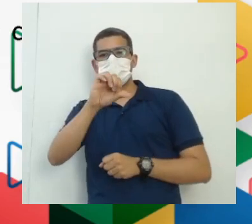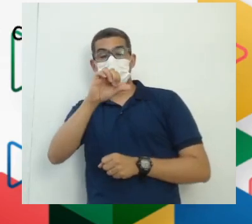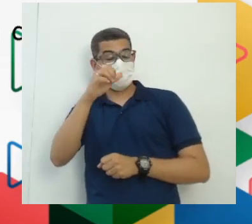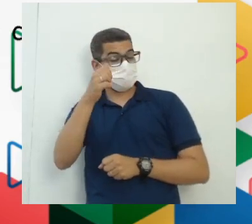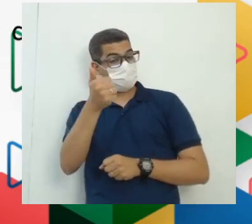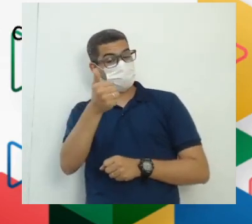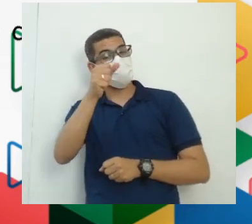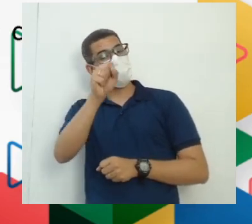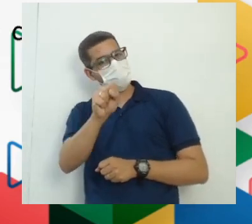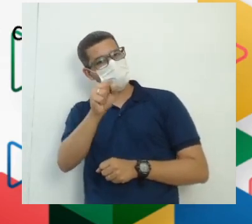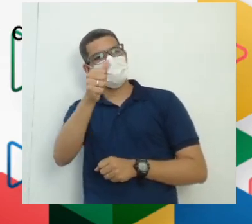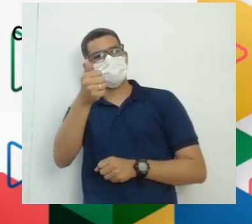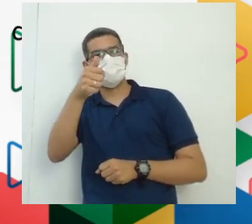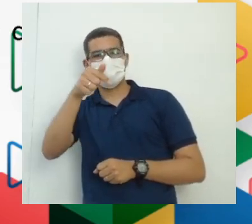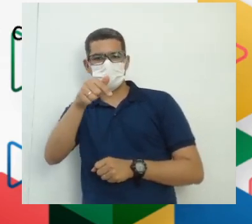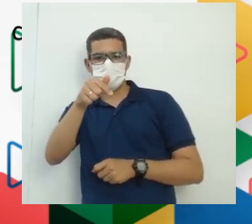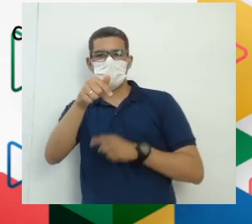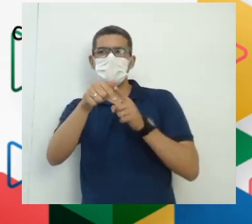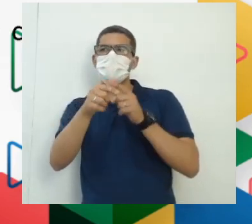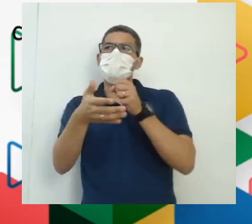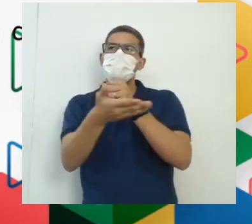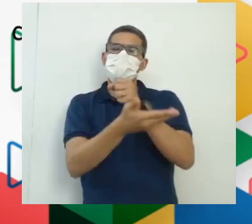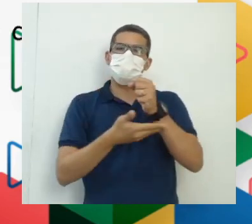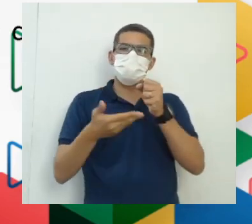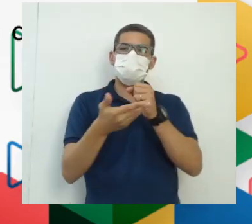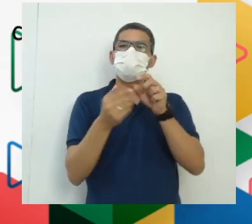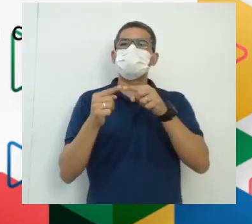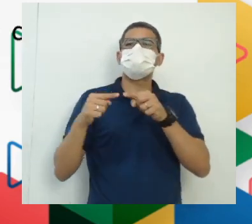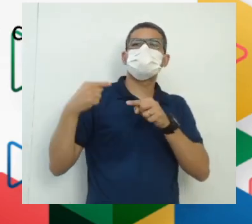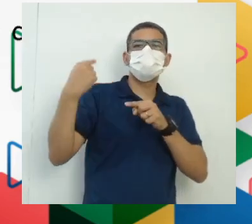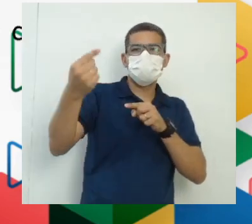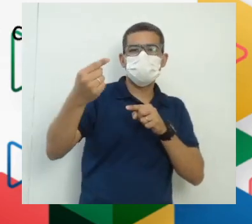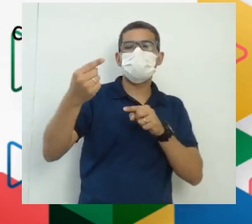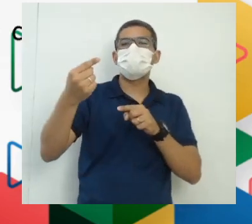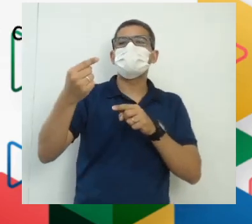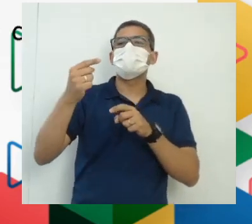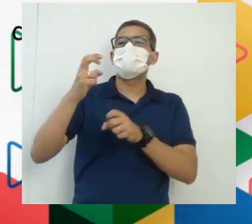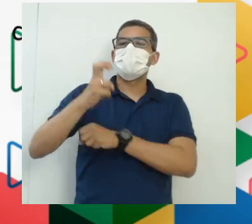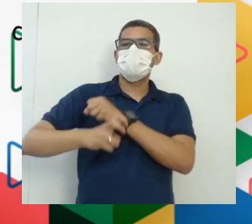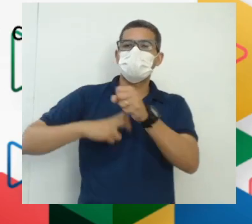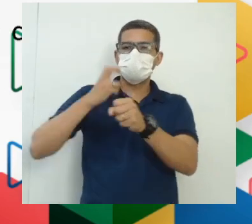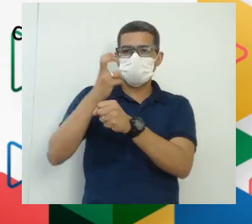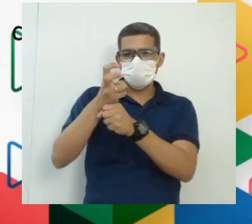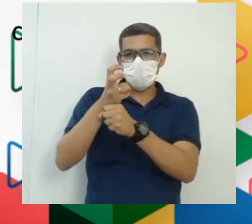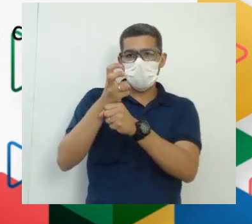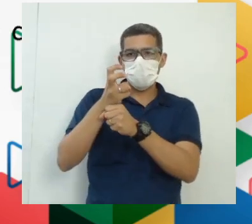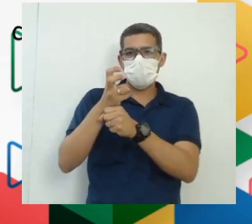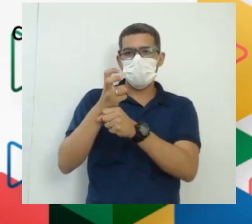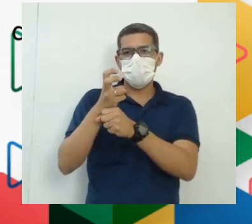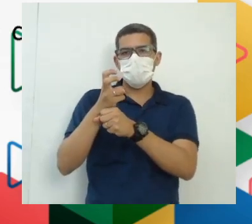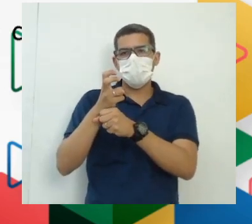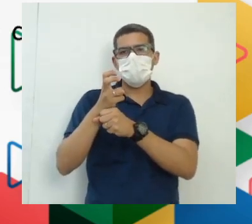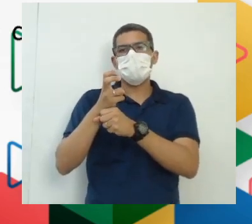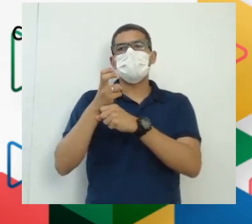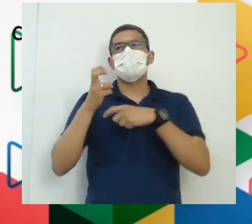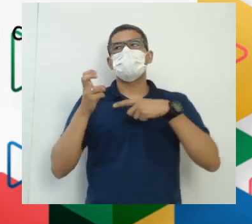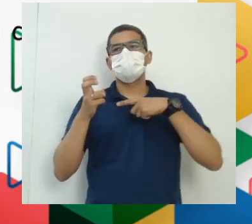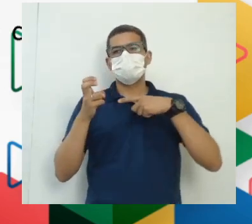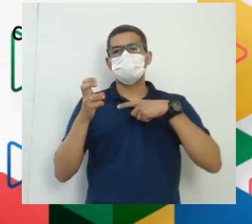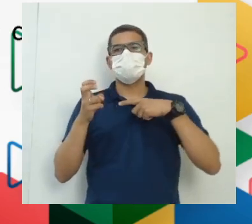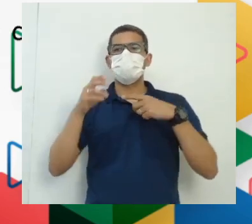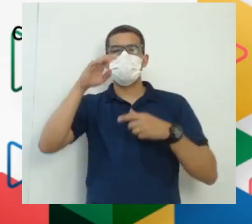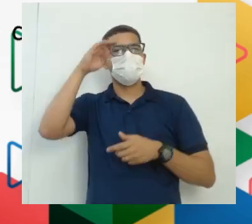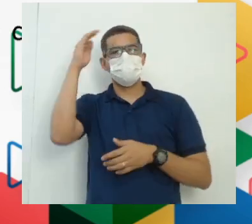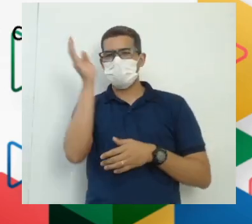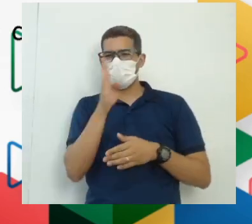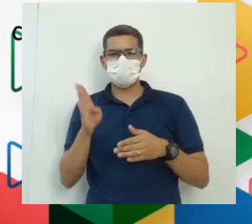Essa revolução que apresentou as bases do que mais tarde, 5 anos após a culminância dela, você vai ter a independência do